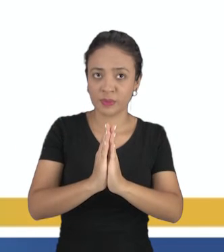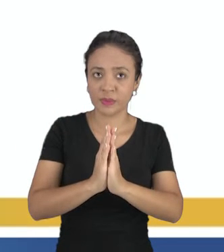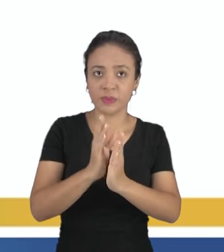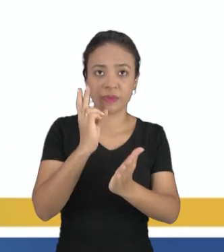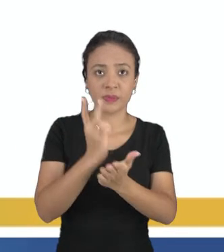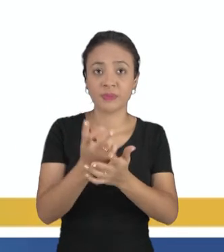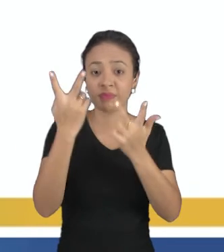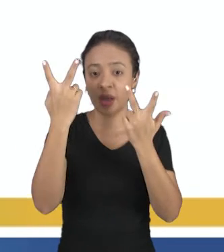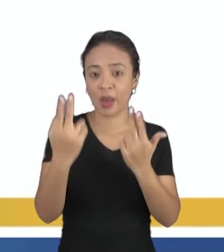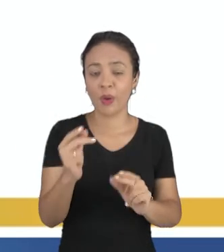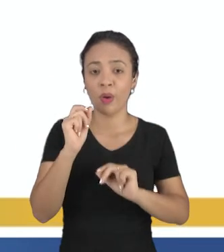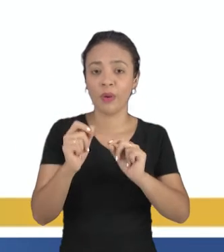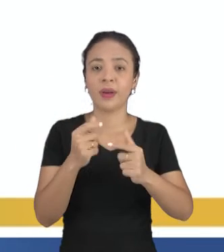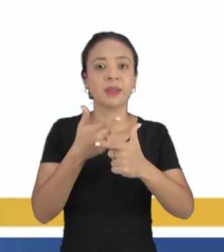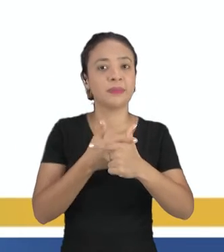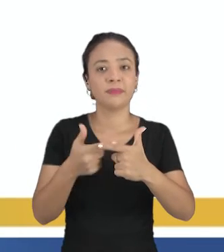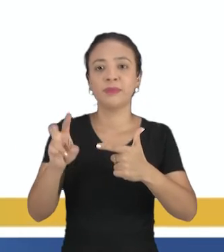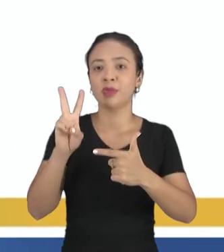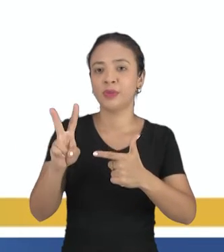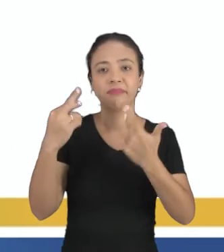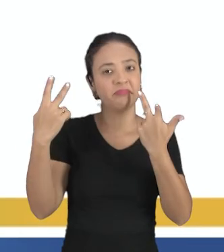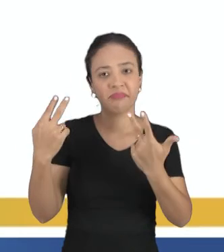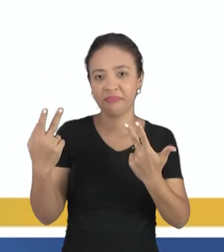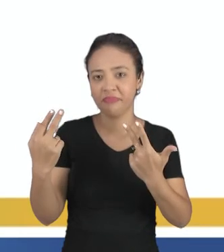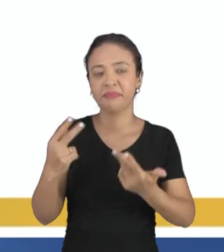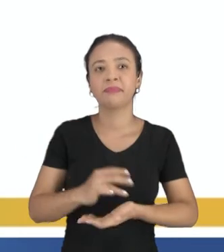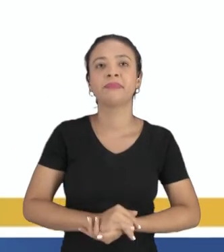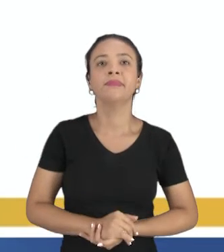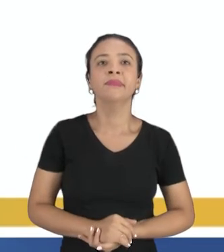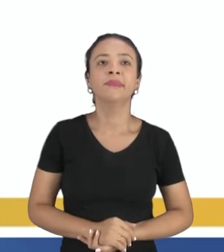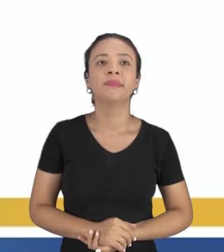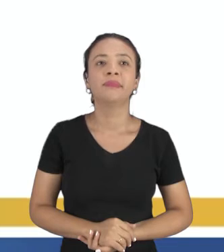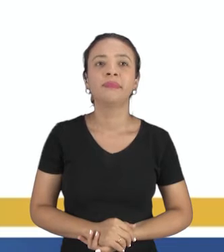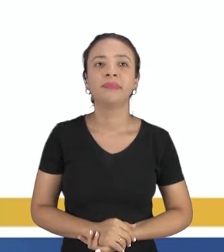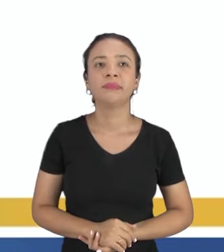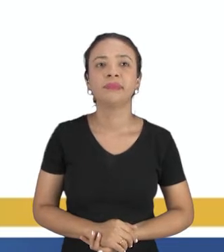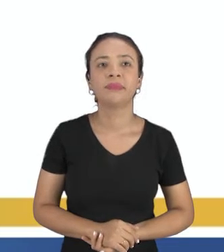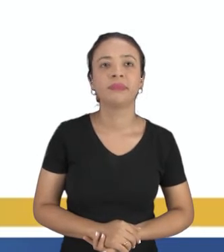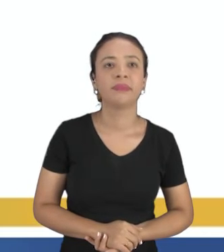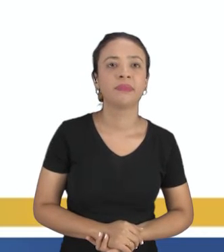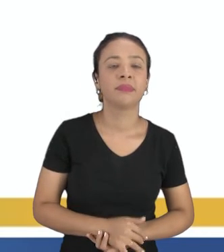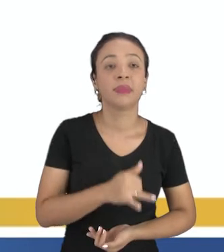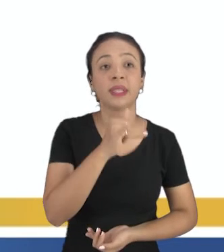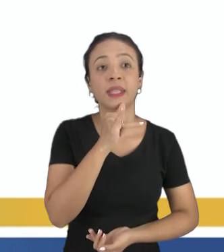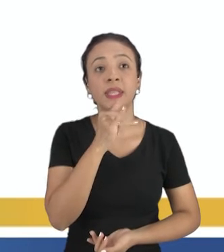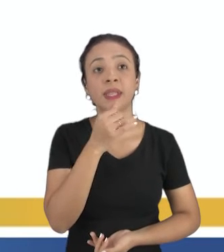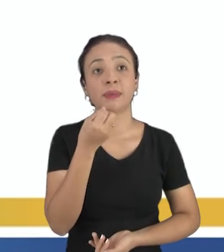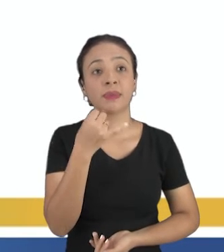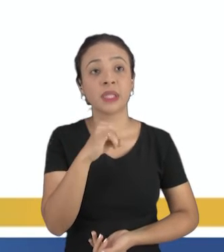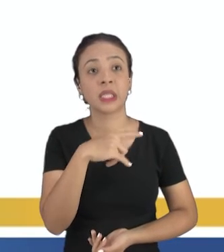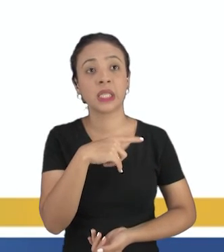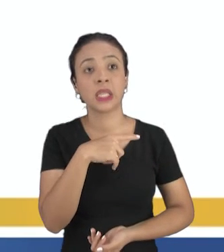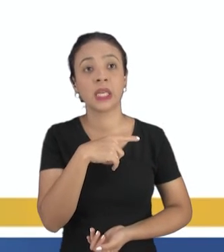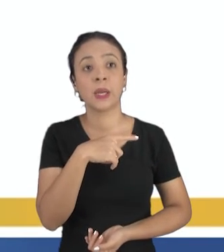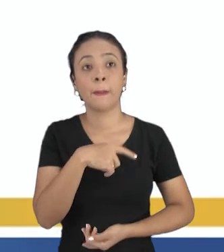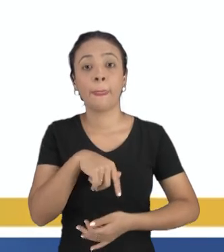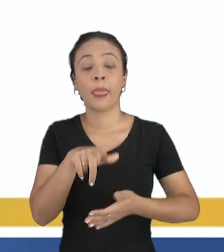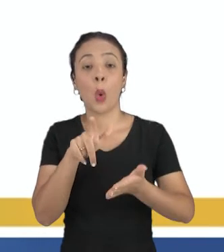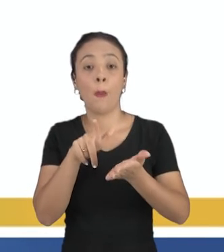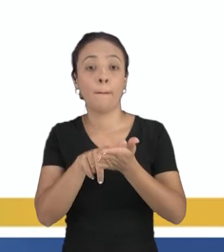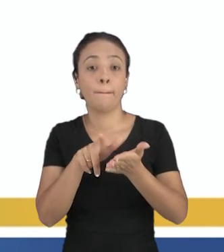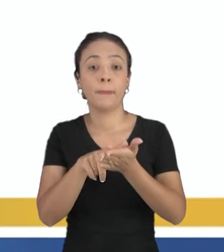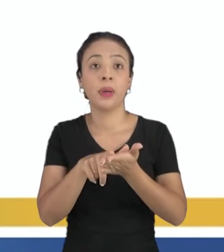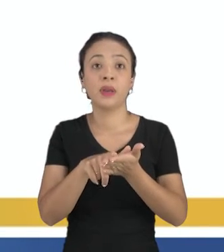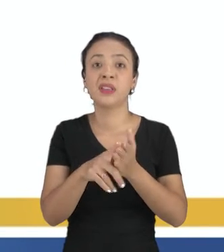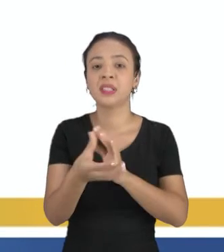coisa que dividir por 2, tá? Quando você tem, por exemplo, uma folha de 100